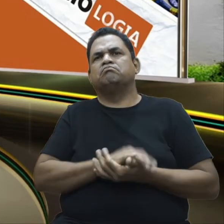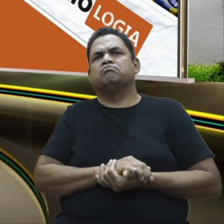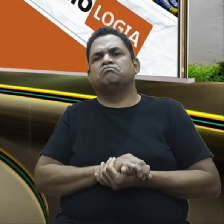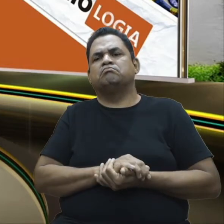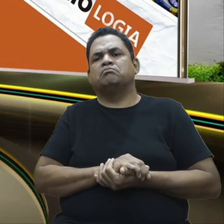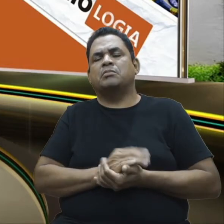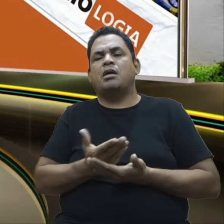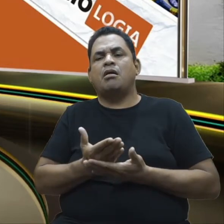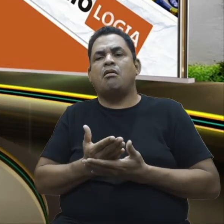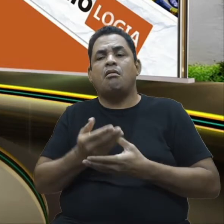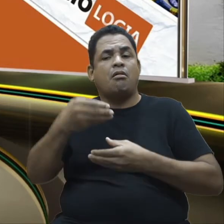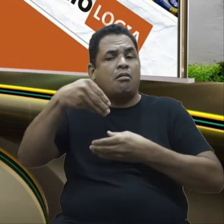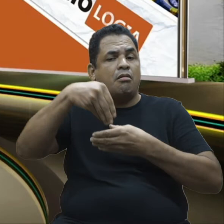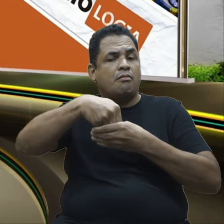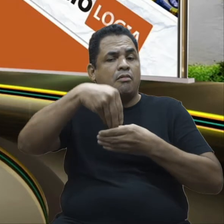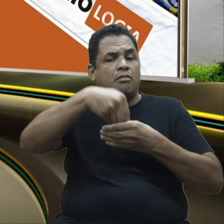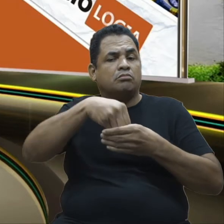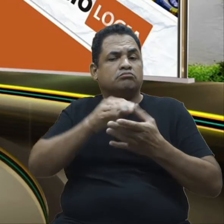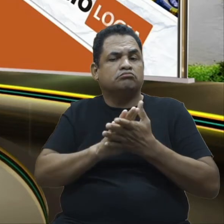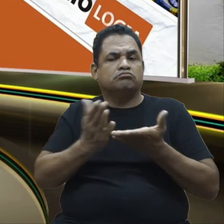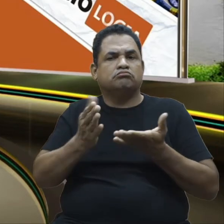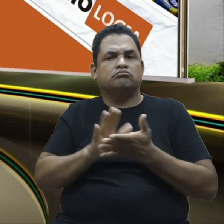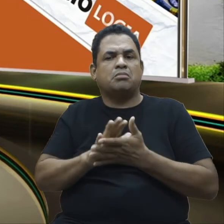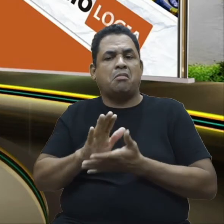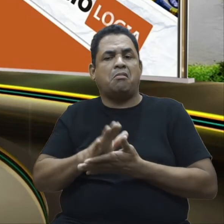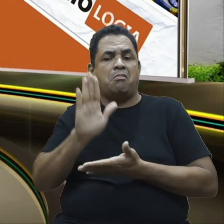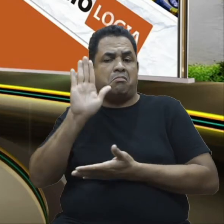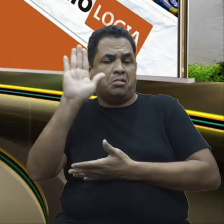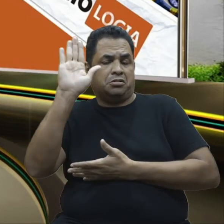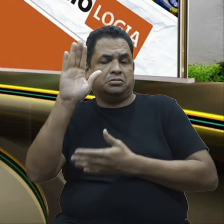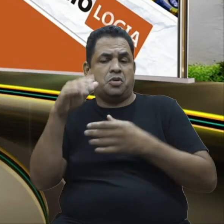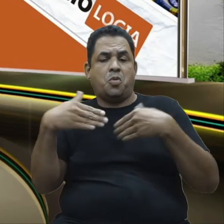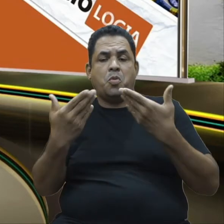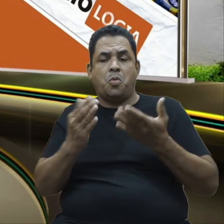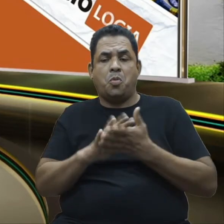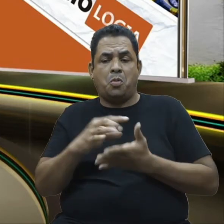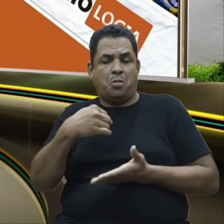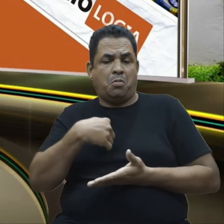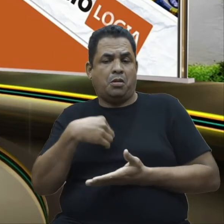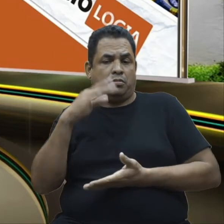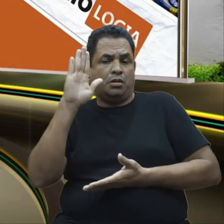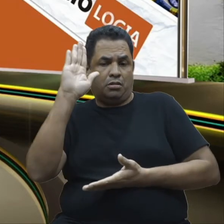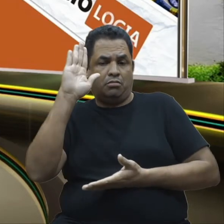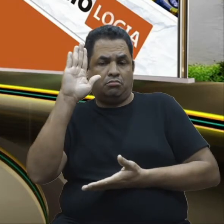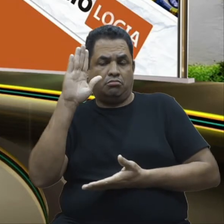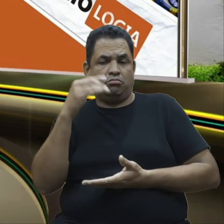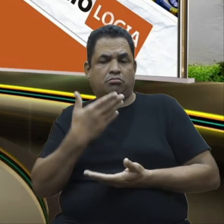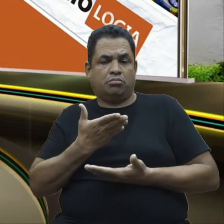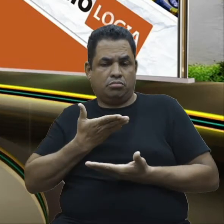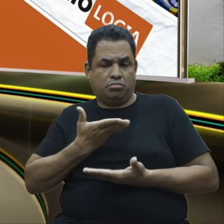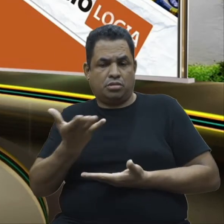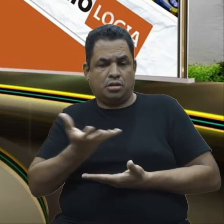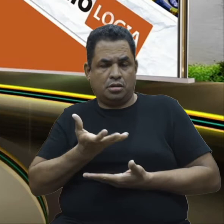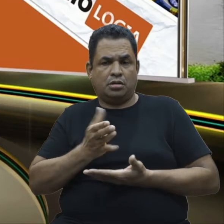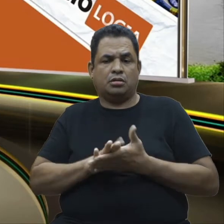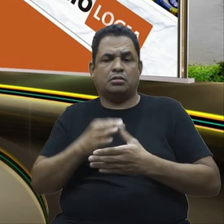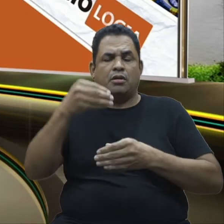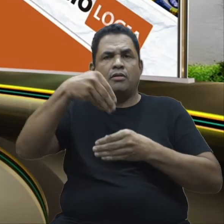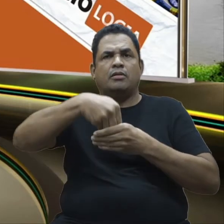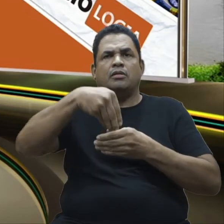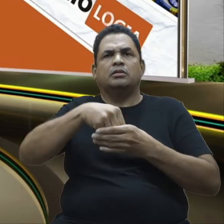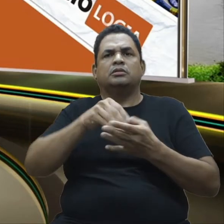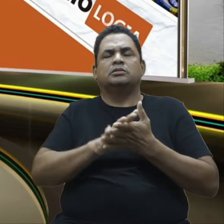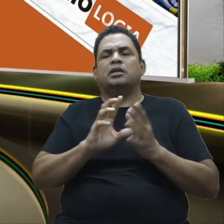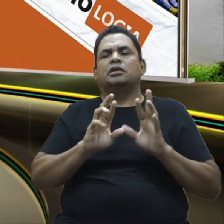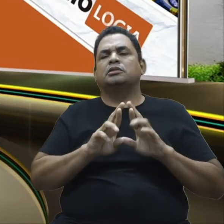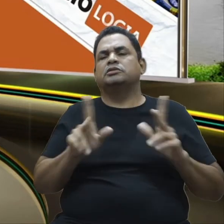elegendo uma pessoa, um candidato, ou eu me colocar enquanto candidato, ok? Então, existem diferentes formas